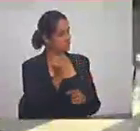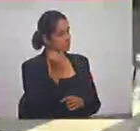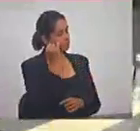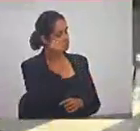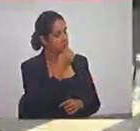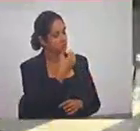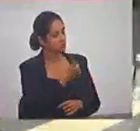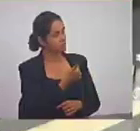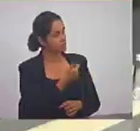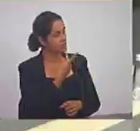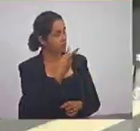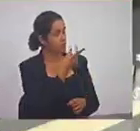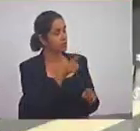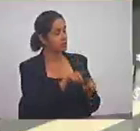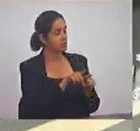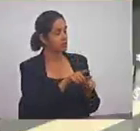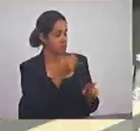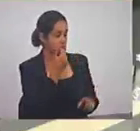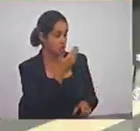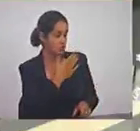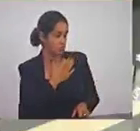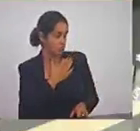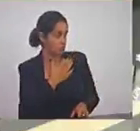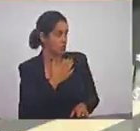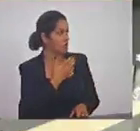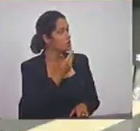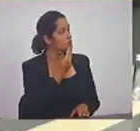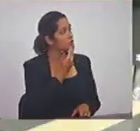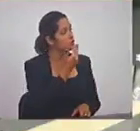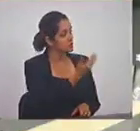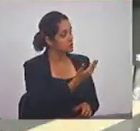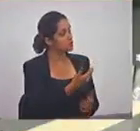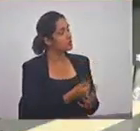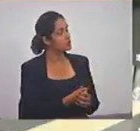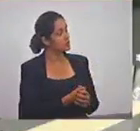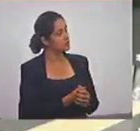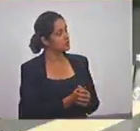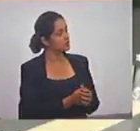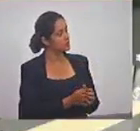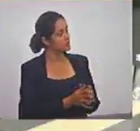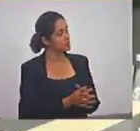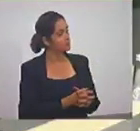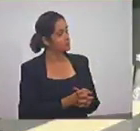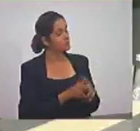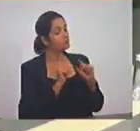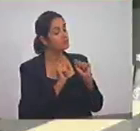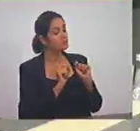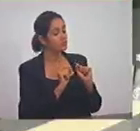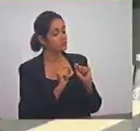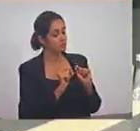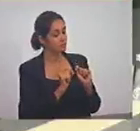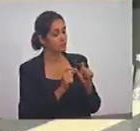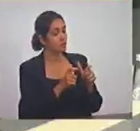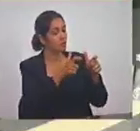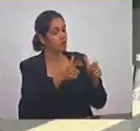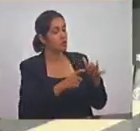junto, é um pedido meu com o Valdeci Bortolotti, o Marcelo Fukuoka, que ali,